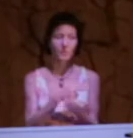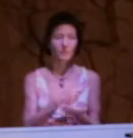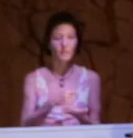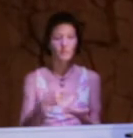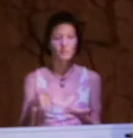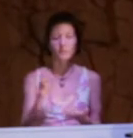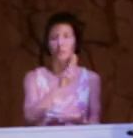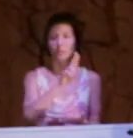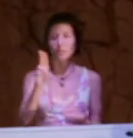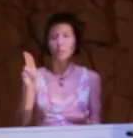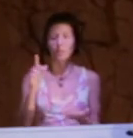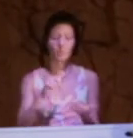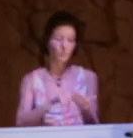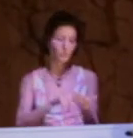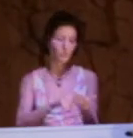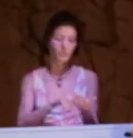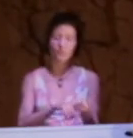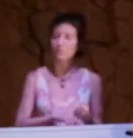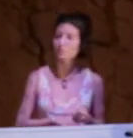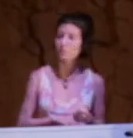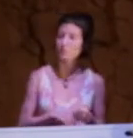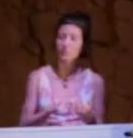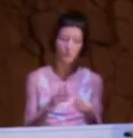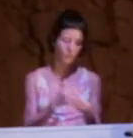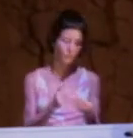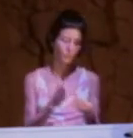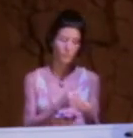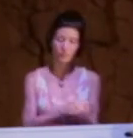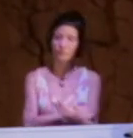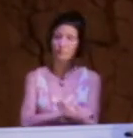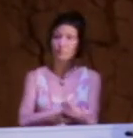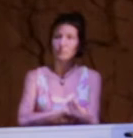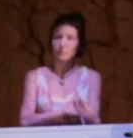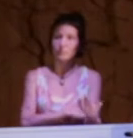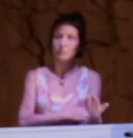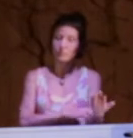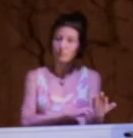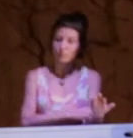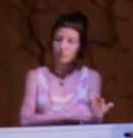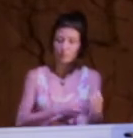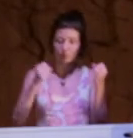colocar um glossário ali para dialogar, né, com a língua formal, o português, para explicar para as pessoas o que